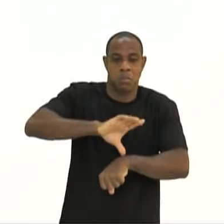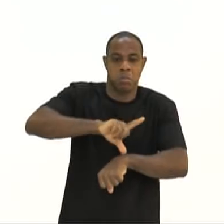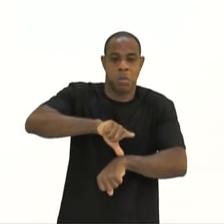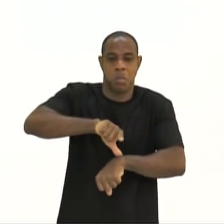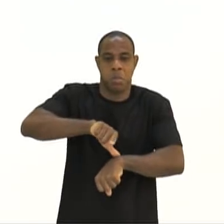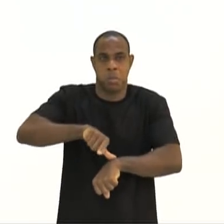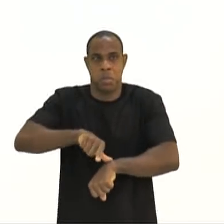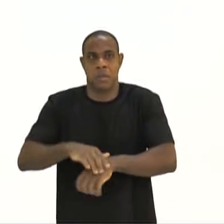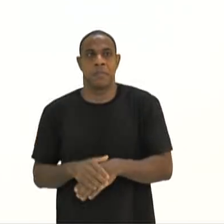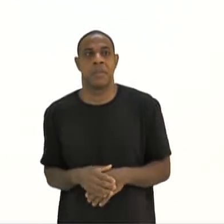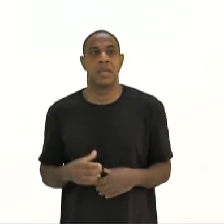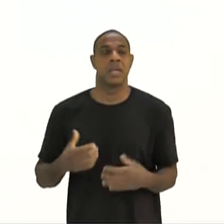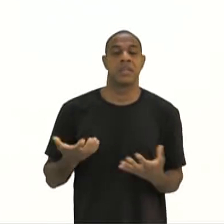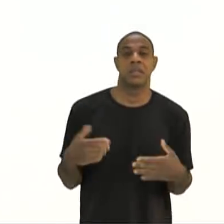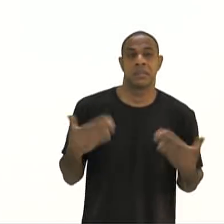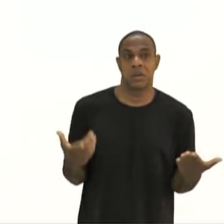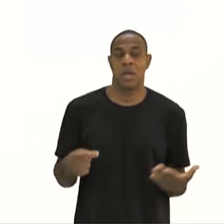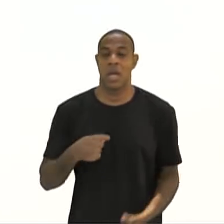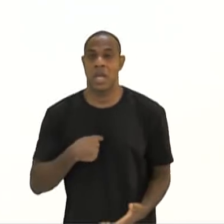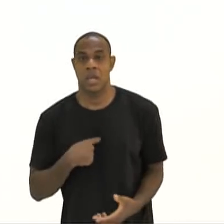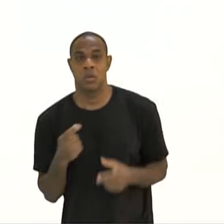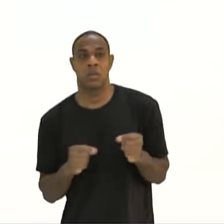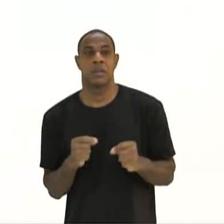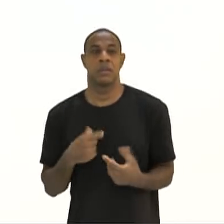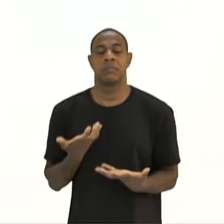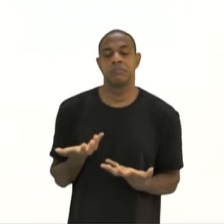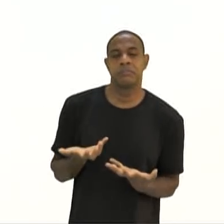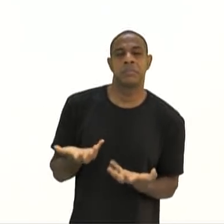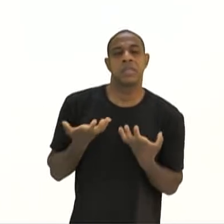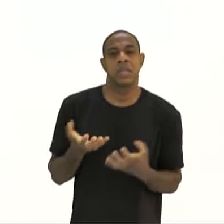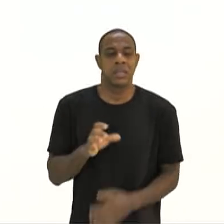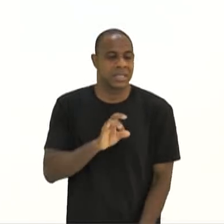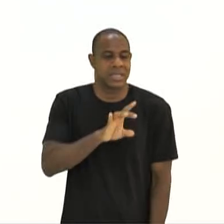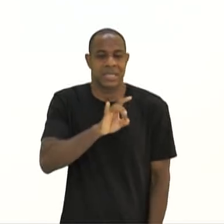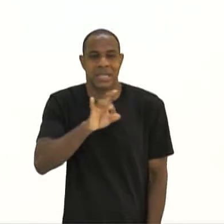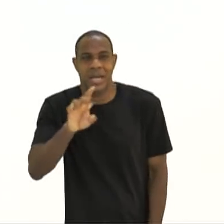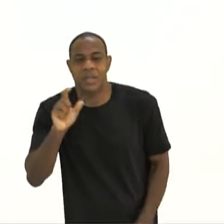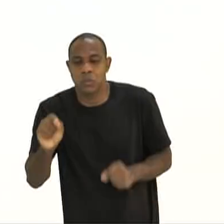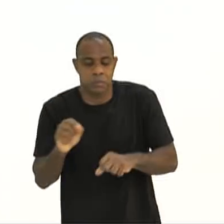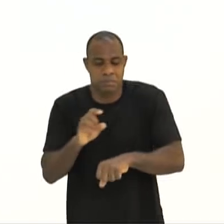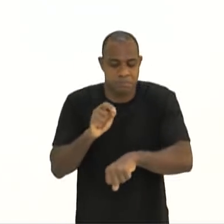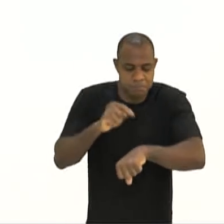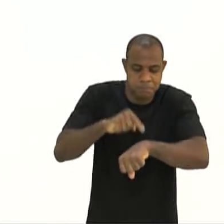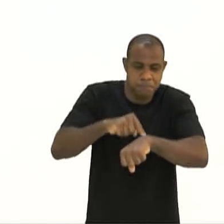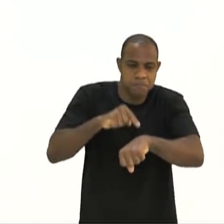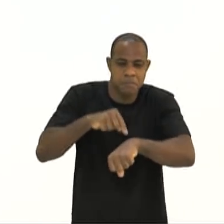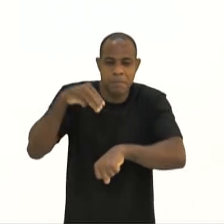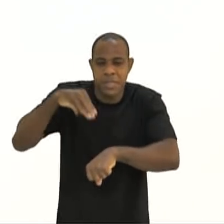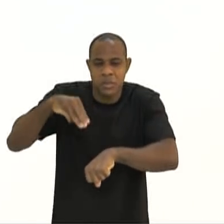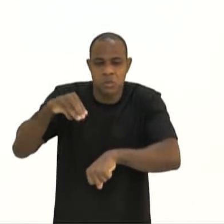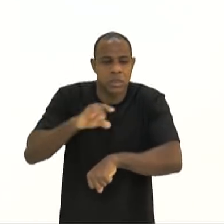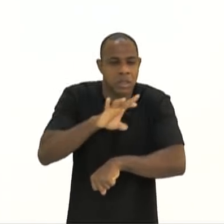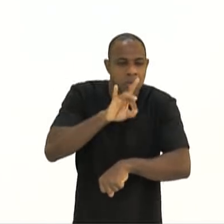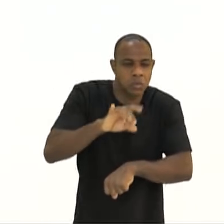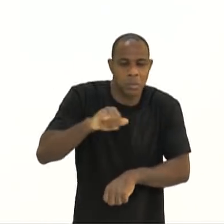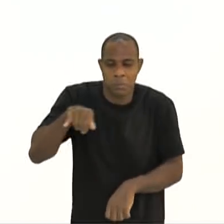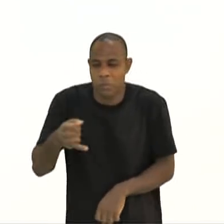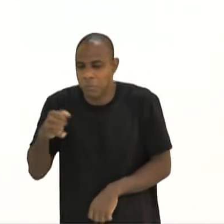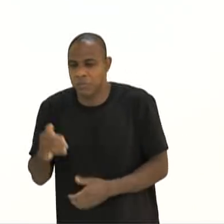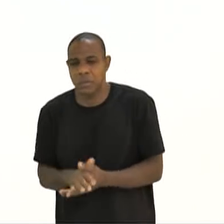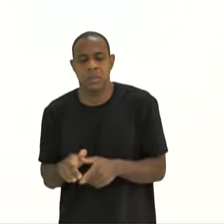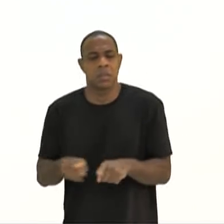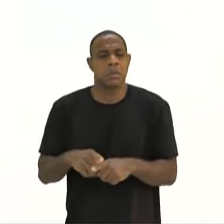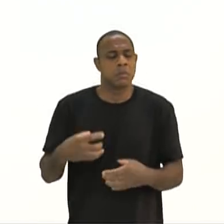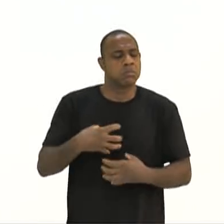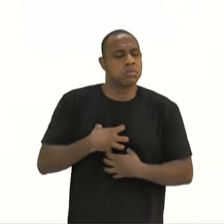um certo tédio. Degusto assim cada detestável minuto e cultivo também o vazio